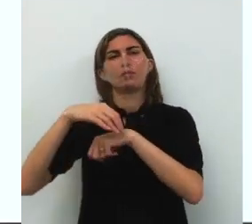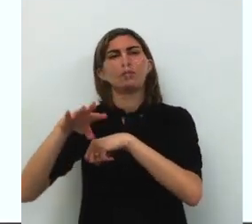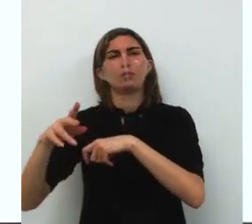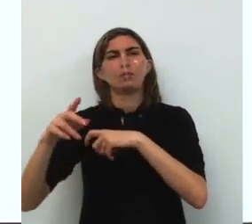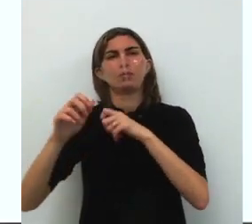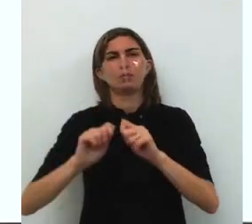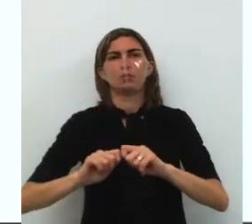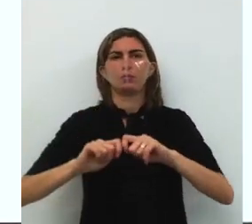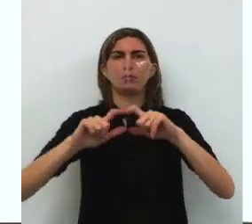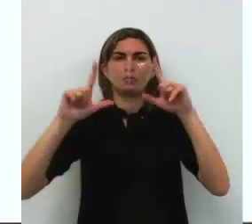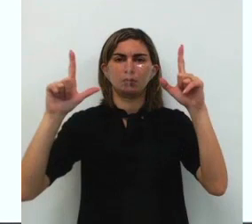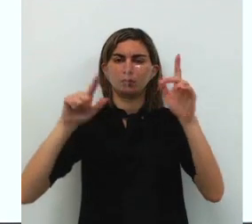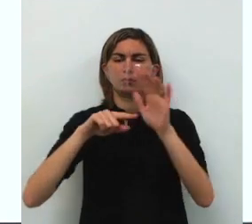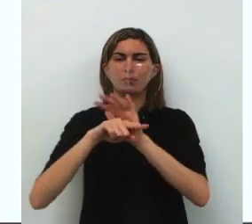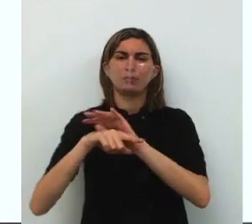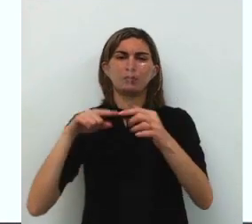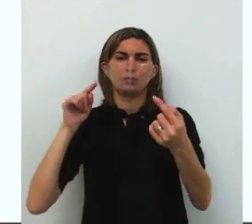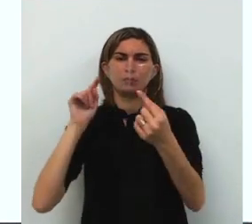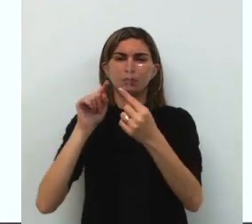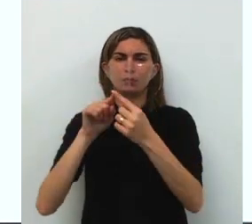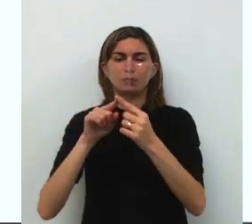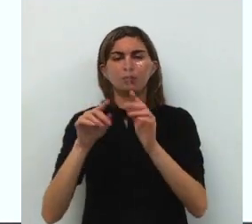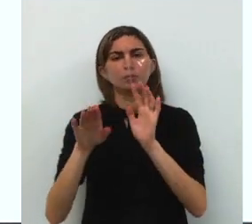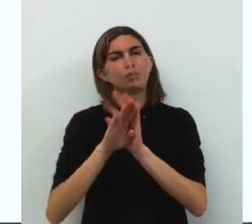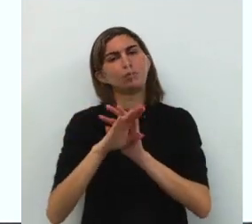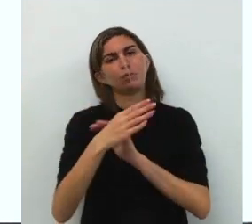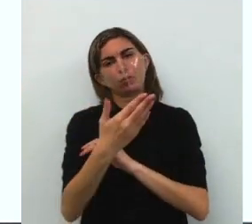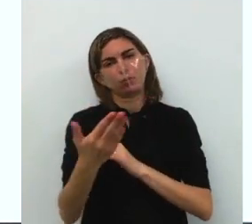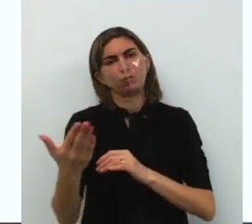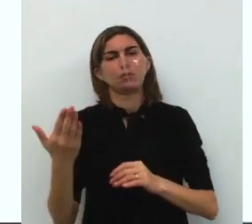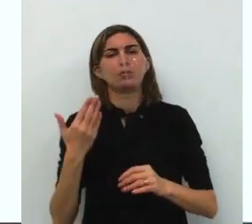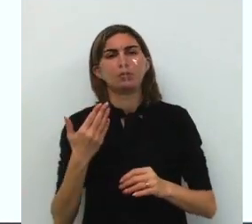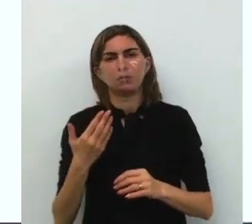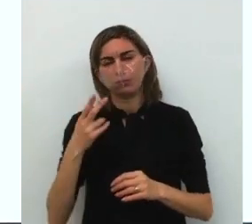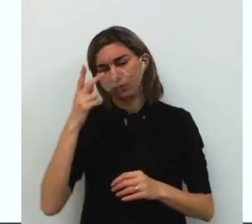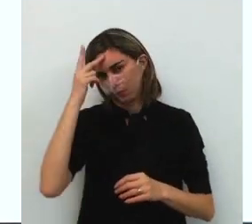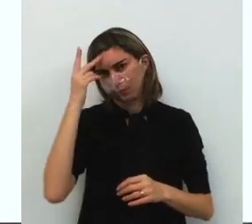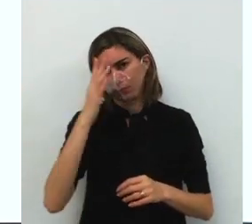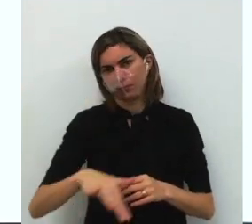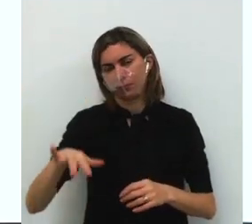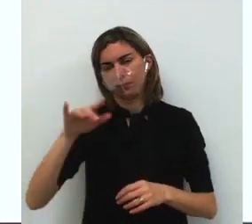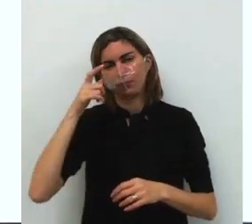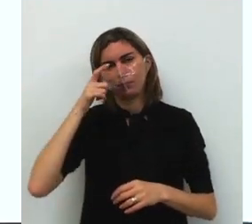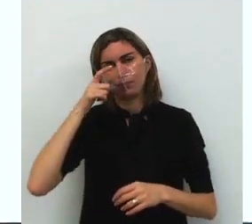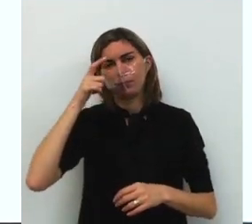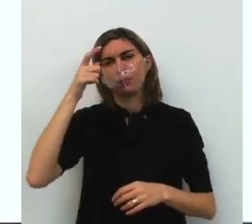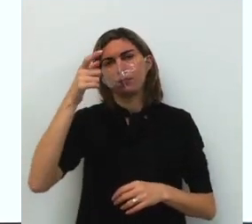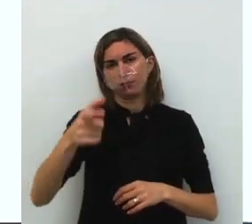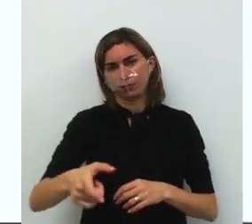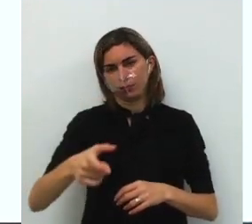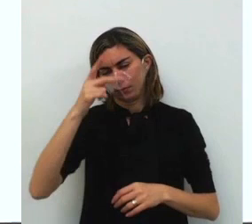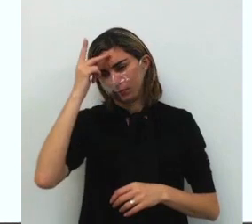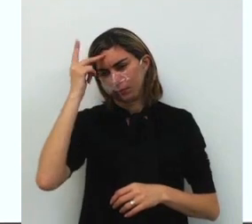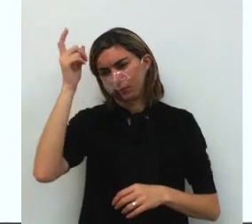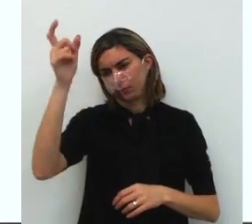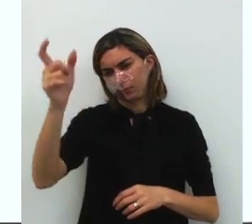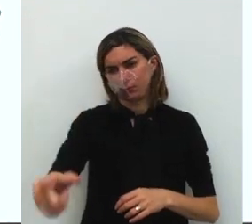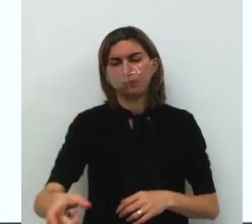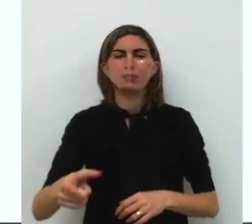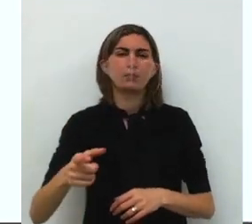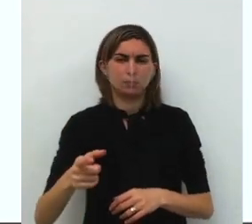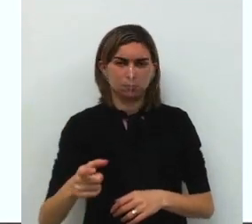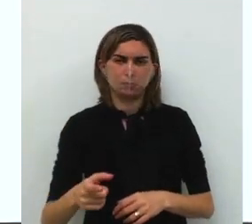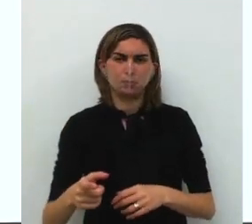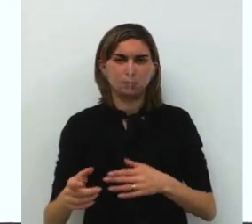levada ao ar, seja veiculada, chegue até as pessoas interessadas naquela pessoa